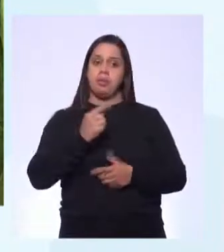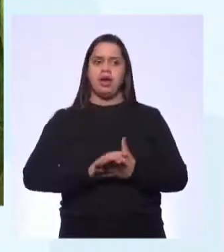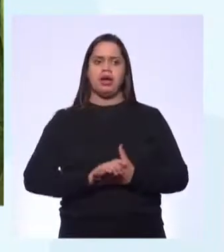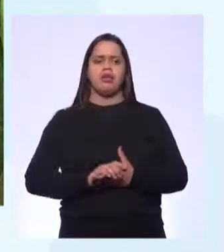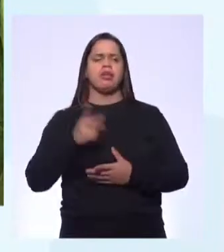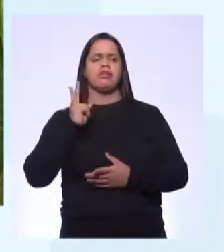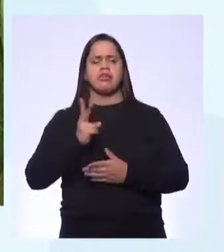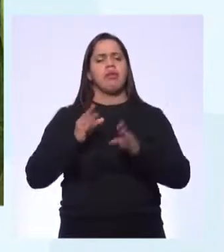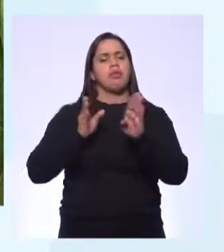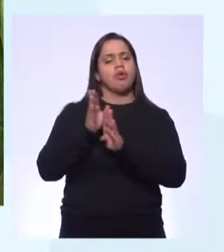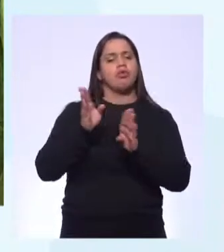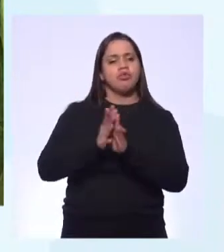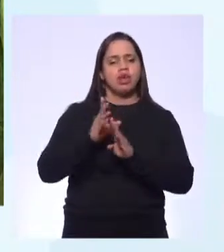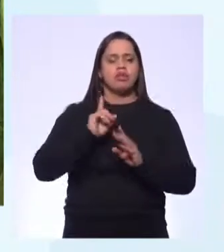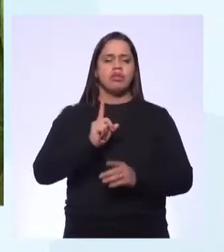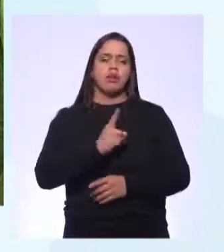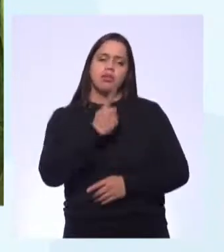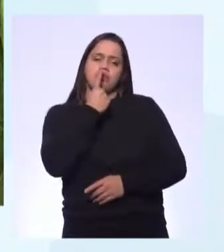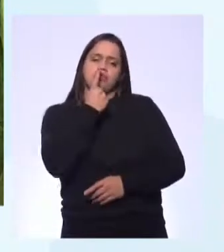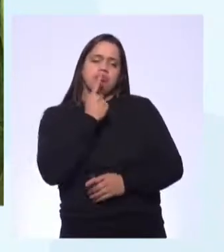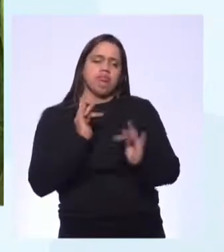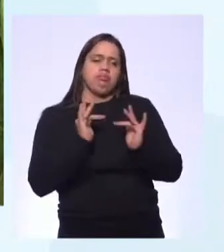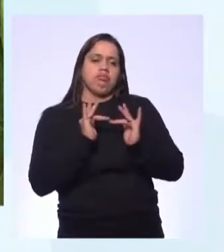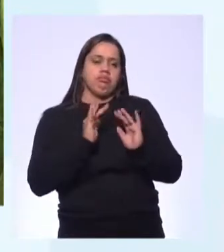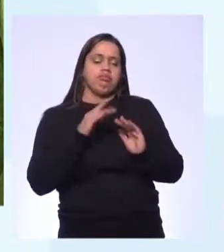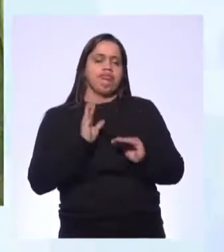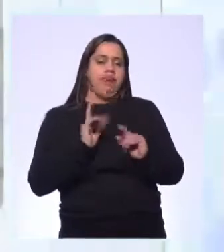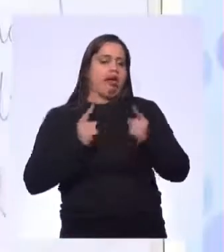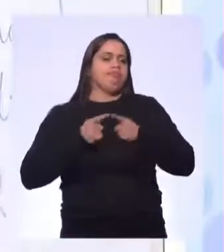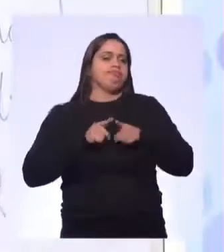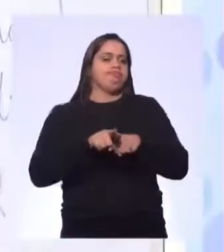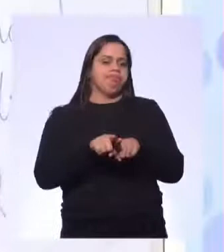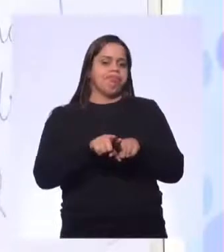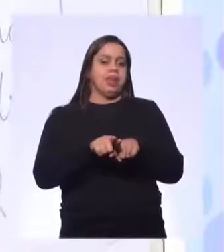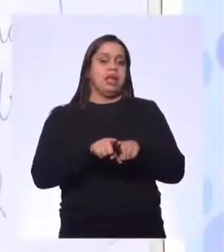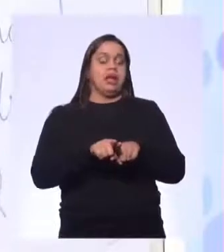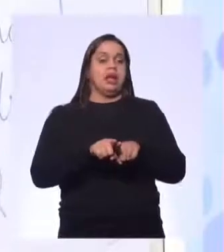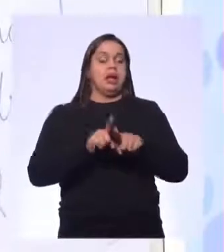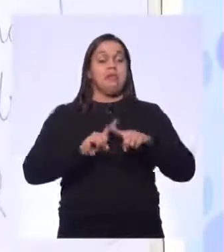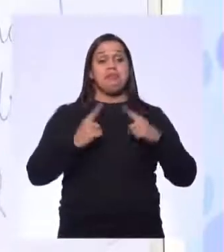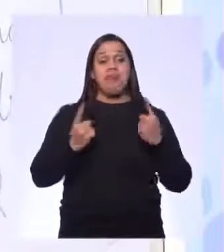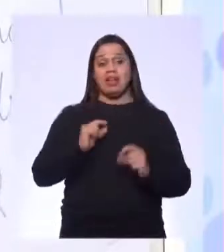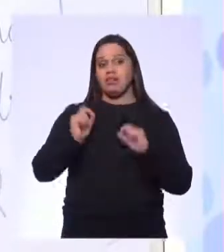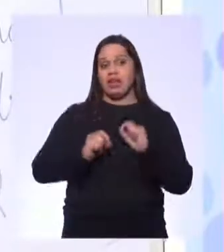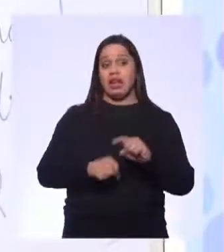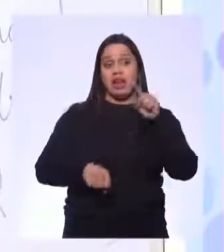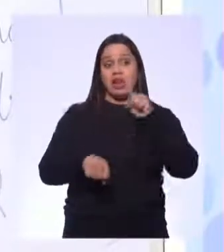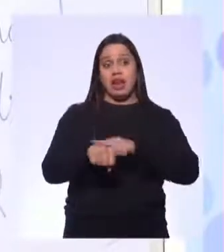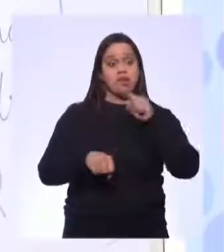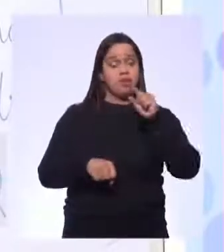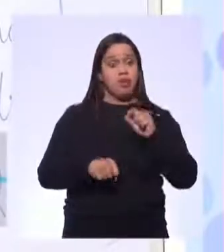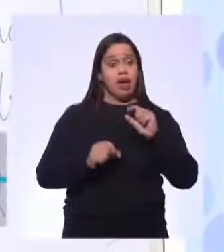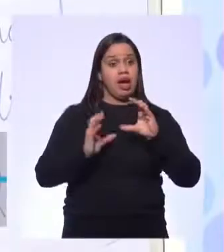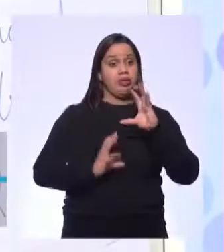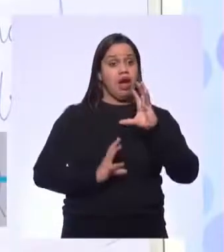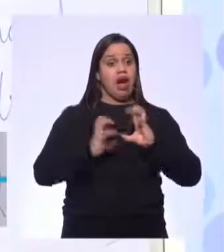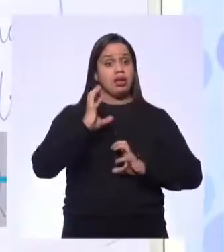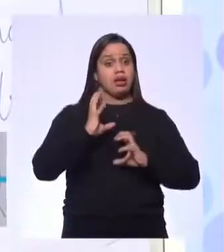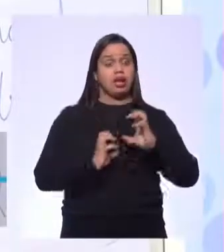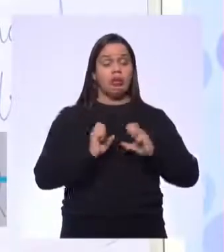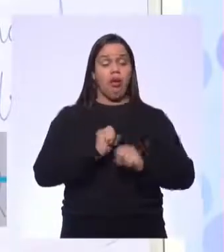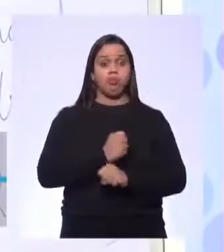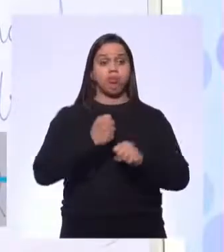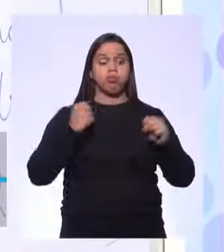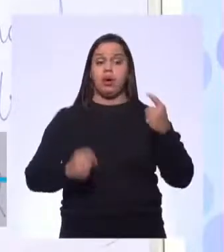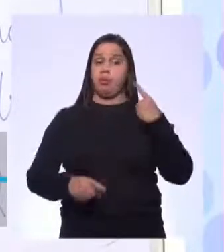era um cara que estava ali alinhado com o Dom Pedro I. Só que, nesse momento, a crise foi tão grande, porque olha só, Dom